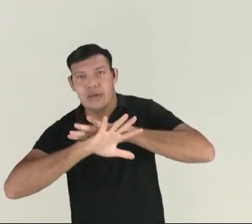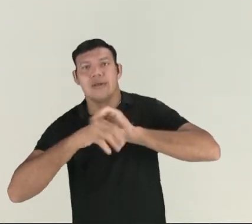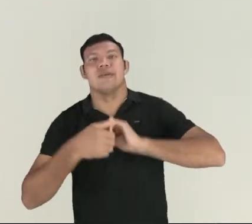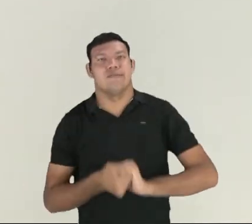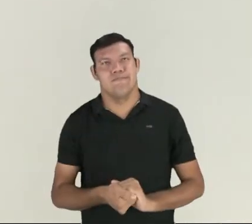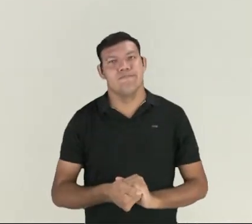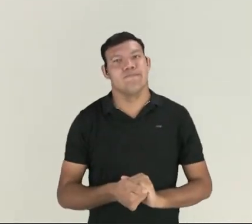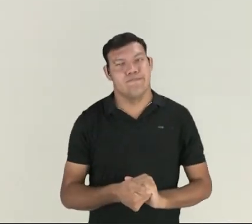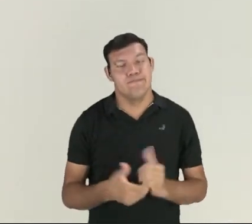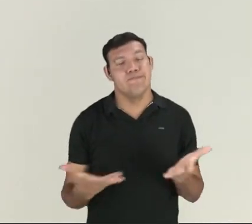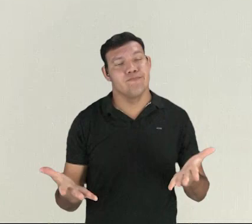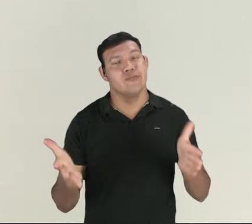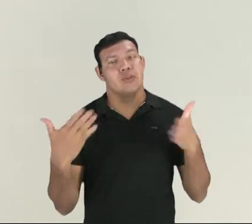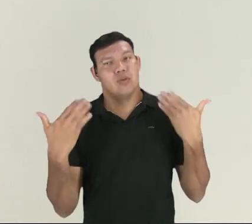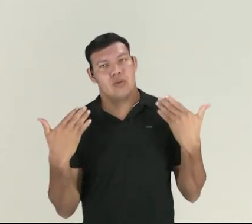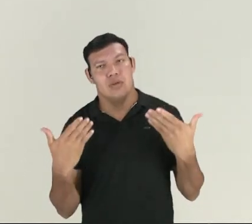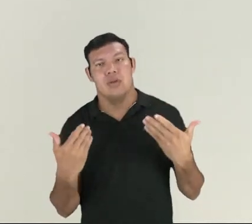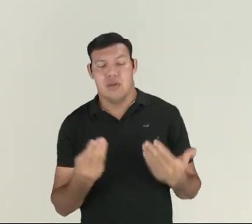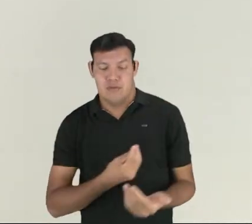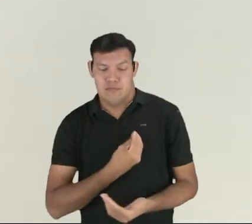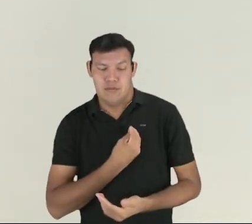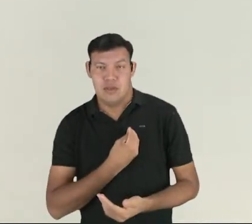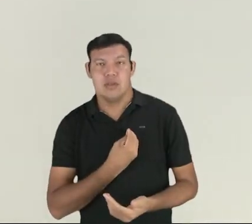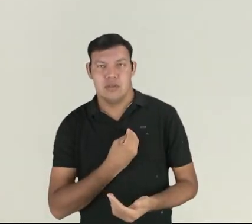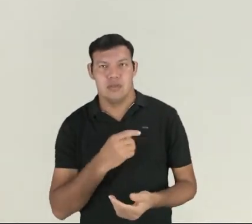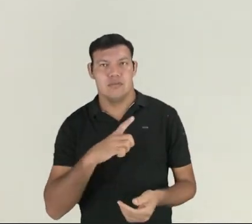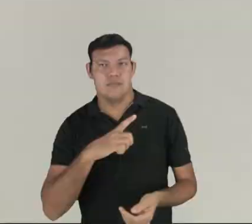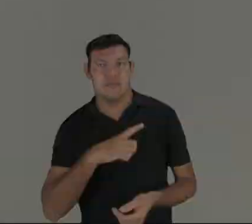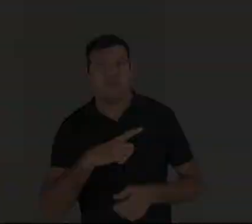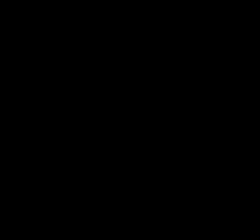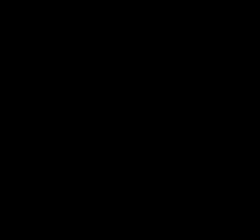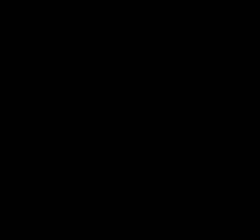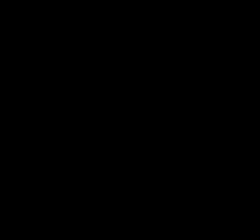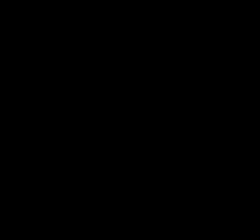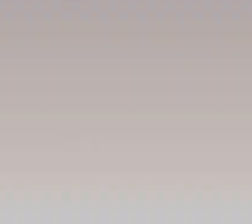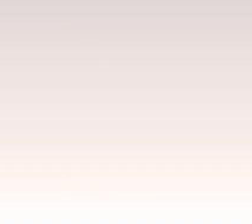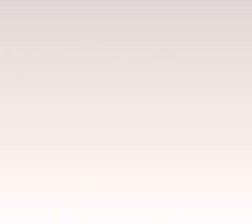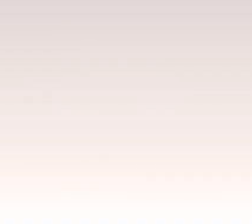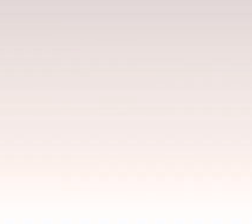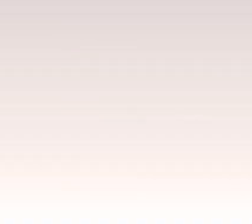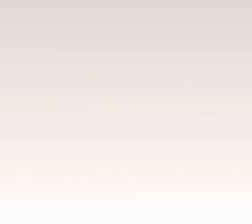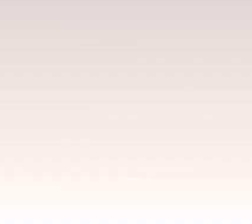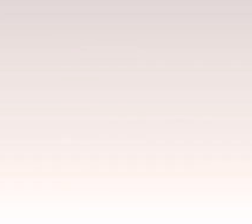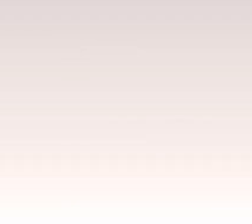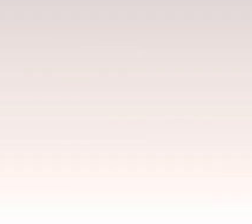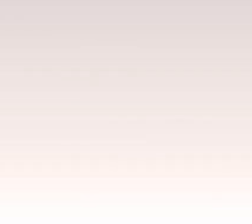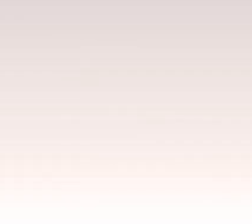acessá-la mais vezes lá na plataforma Eduque. Até a próxima aula!